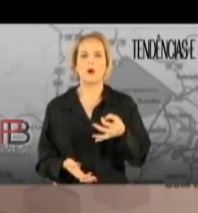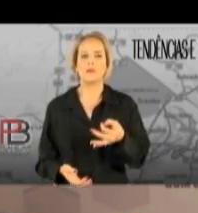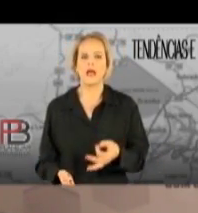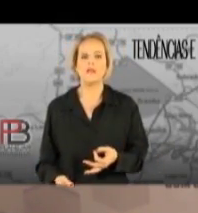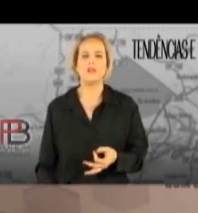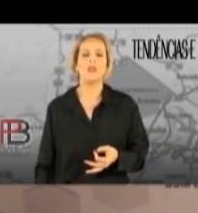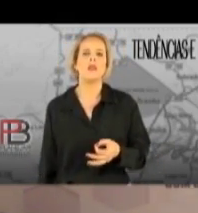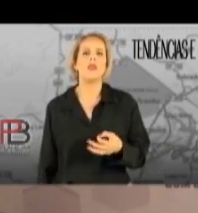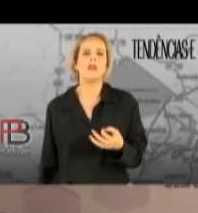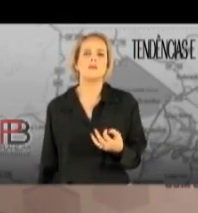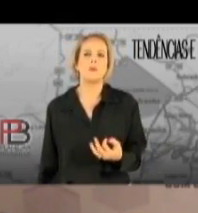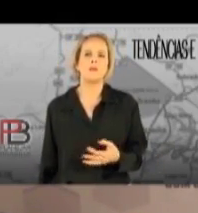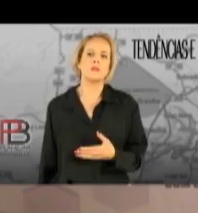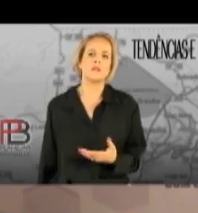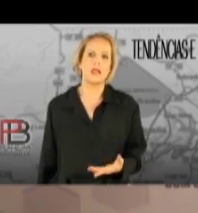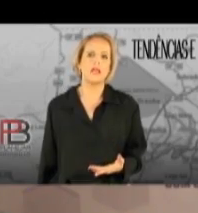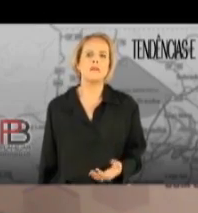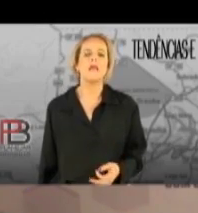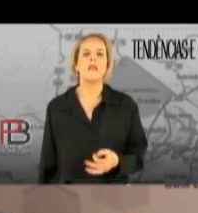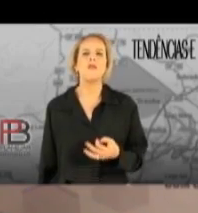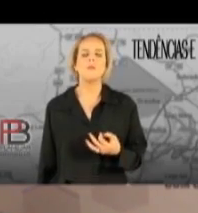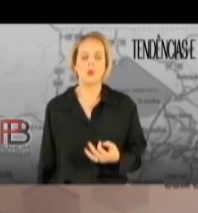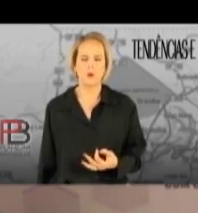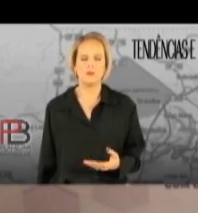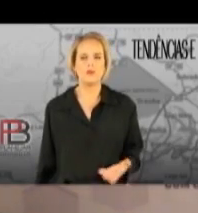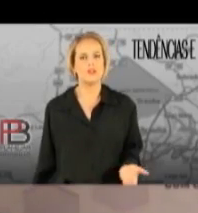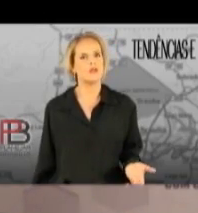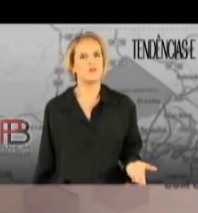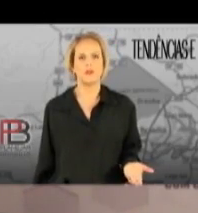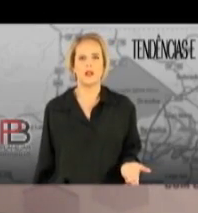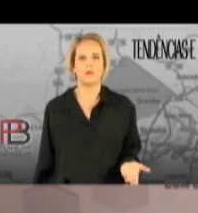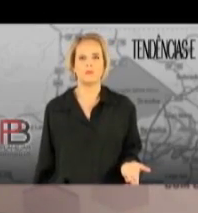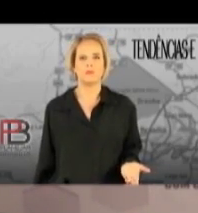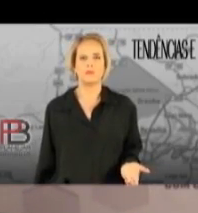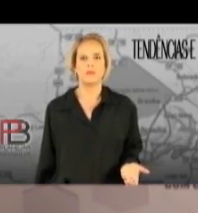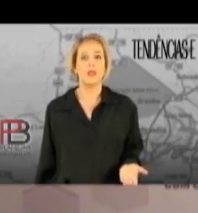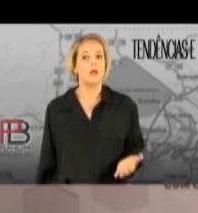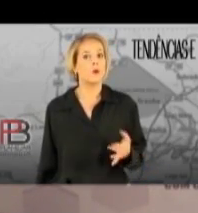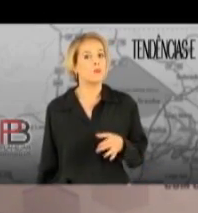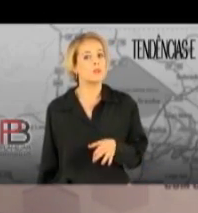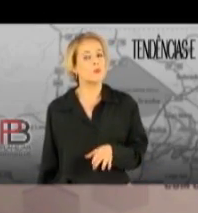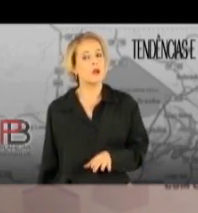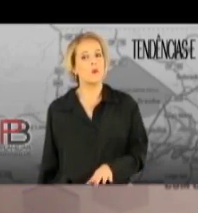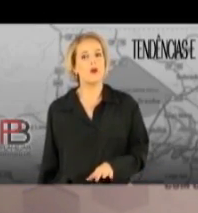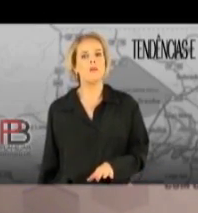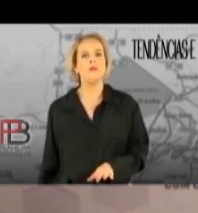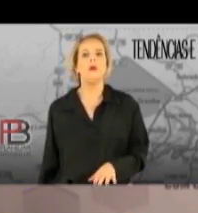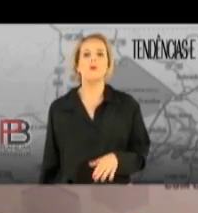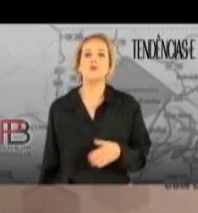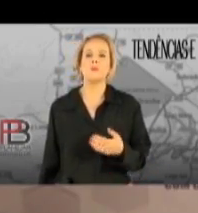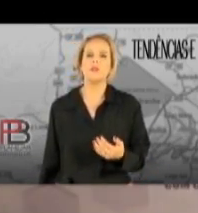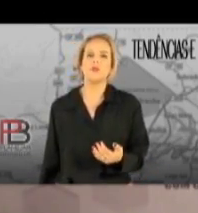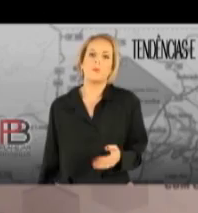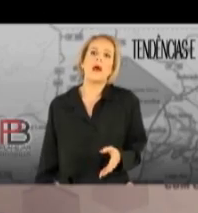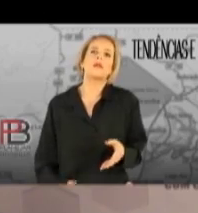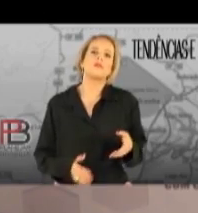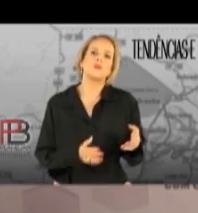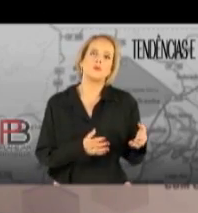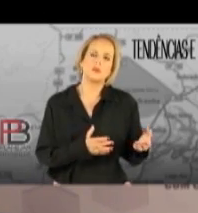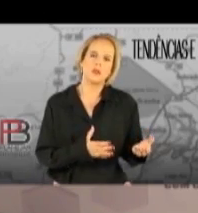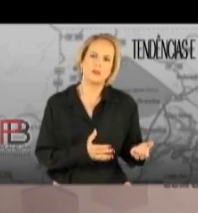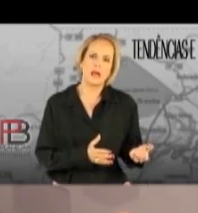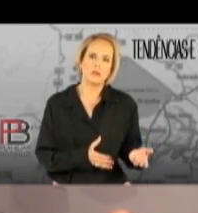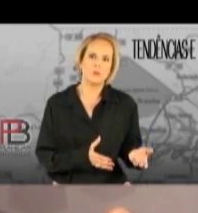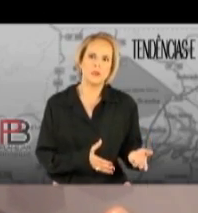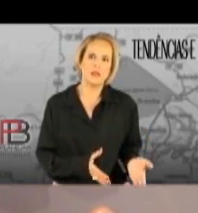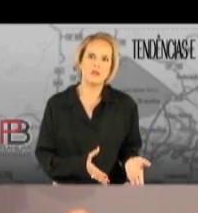garantir a igualdade e respeito às ideias em prol do Distrito Federal. Com o segundo acordo, cujo pedido partiu